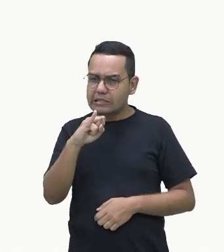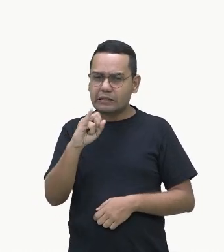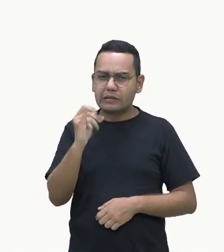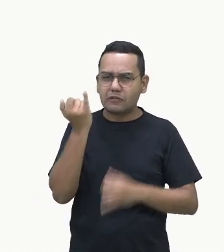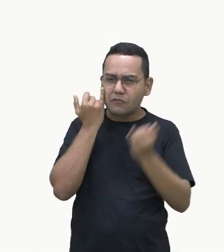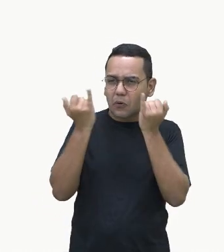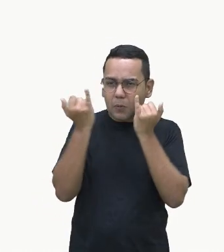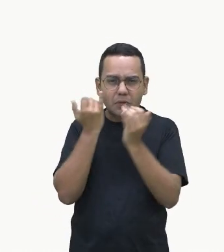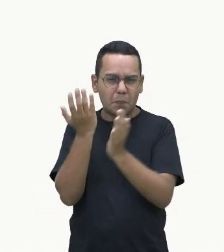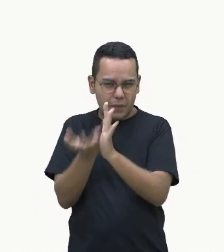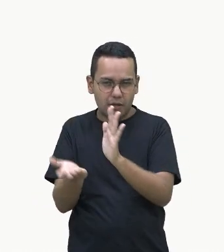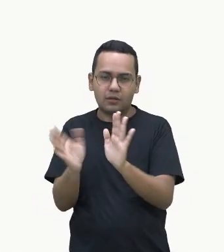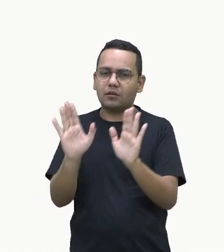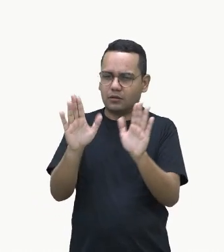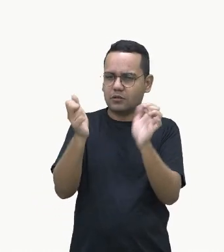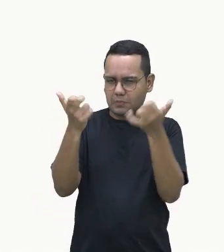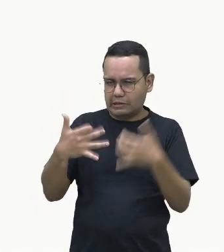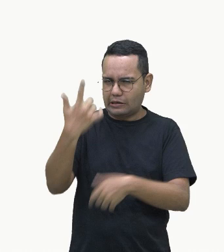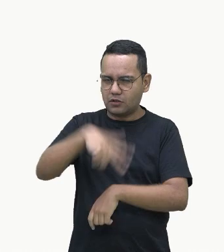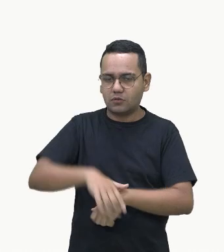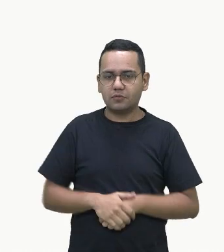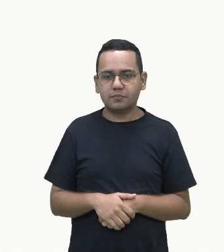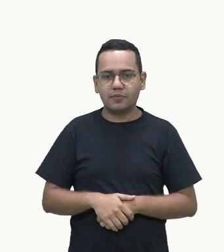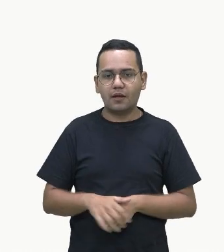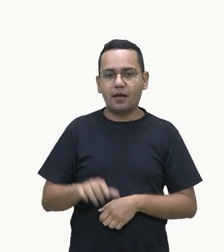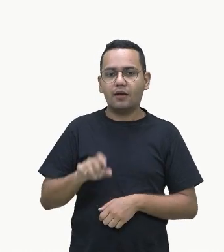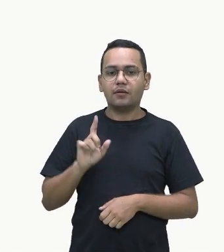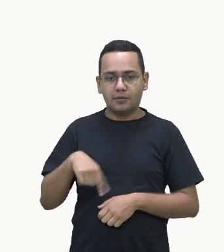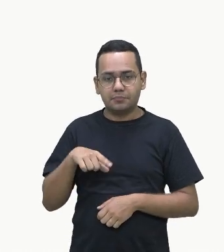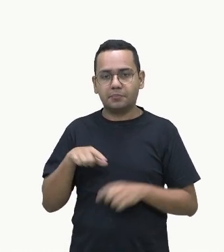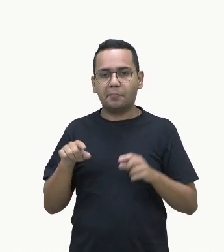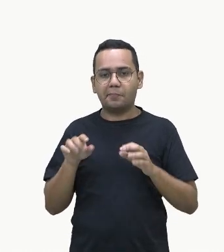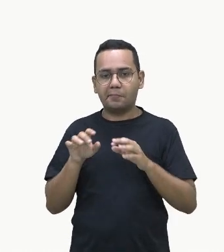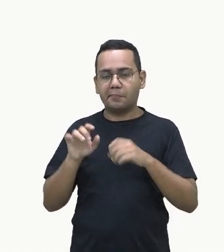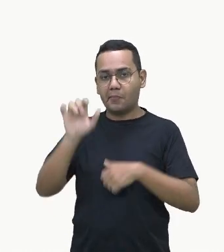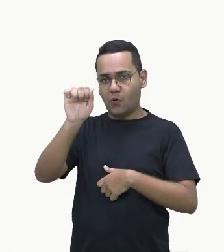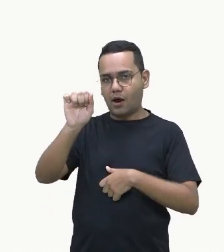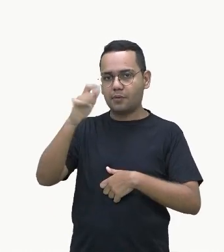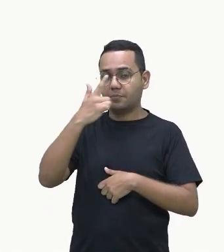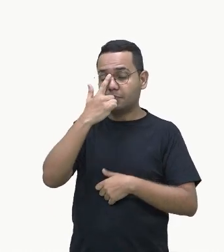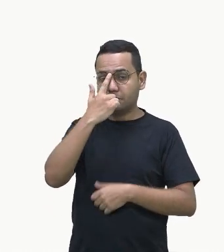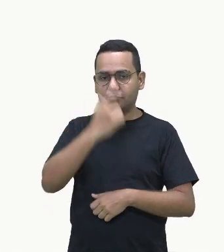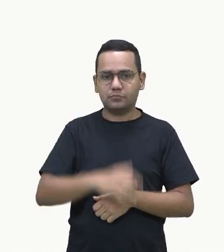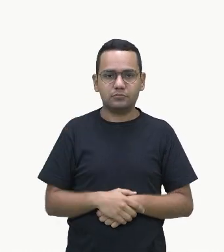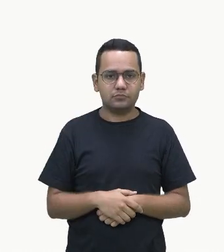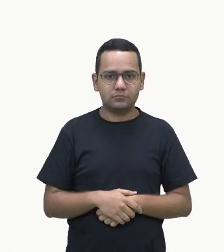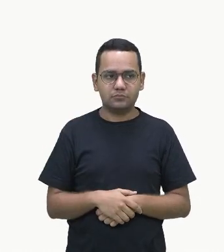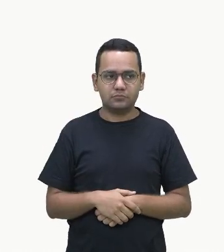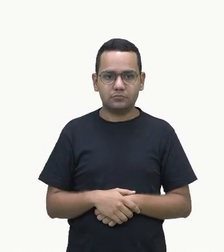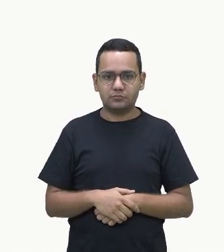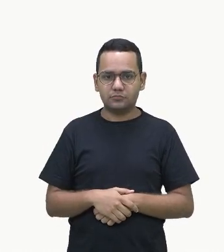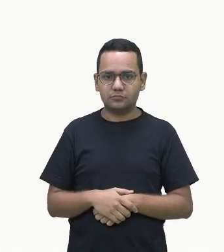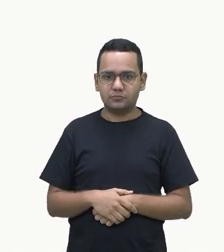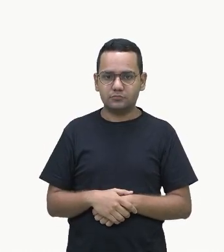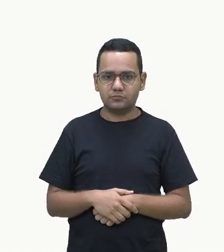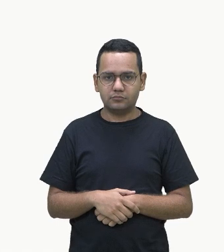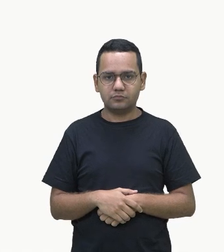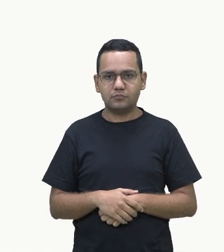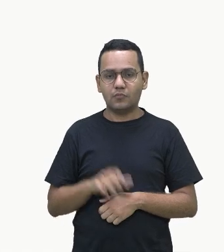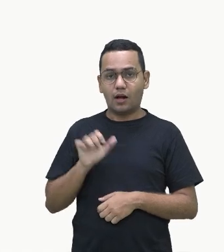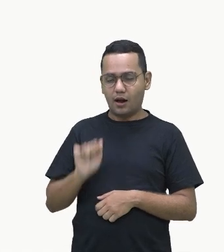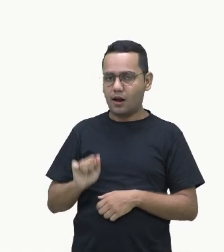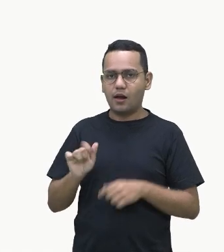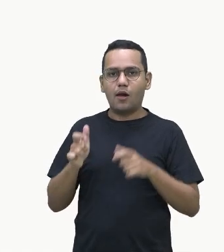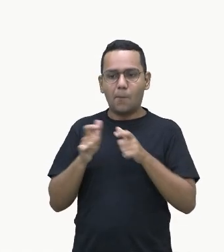o A aqui representa a nossa hipotenusa, que aí vai ser qual? Vai ser o maior cateto e é sempre aquele